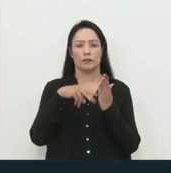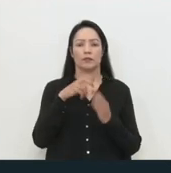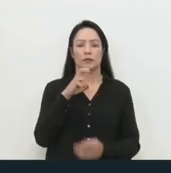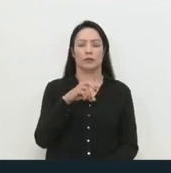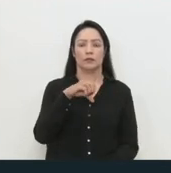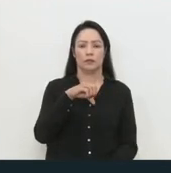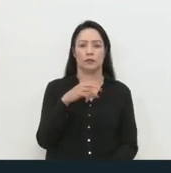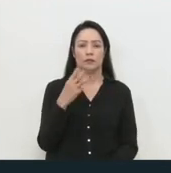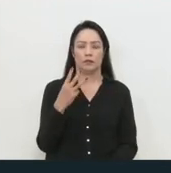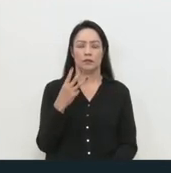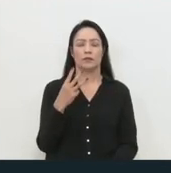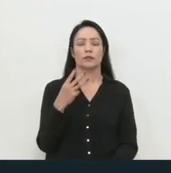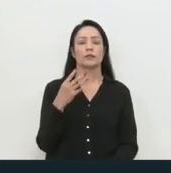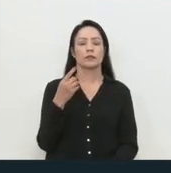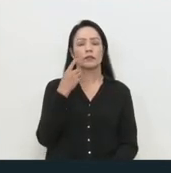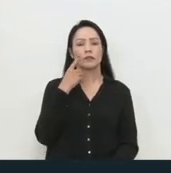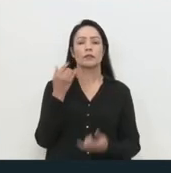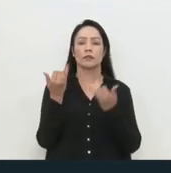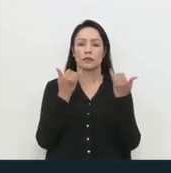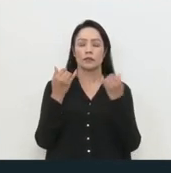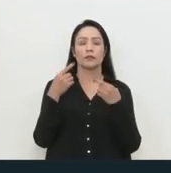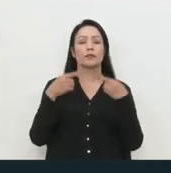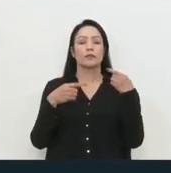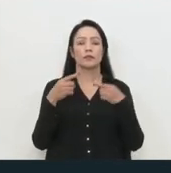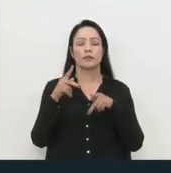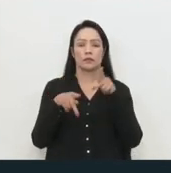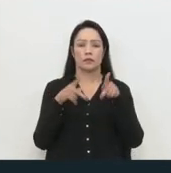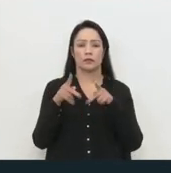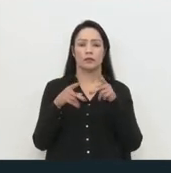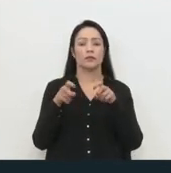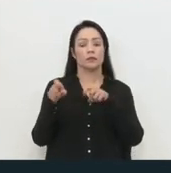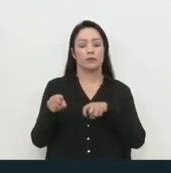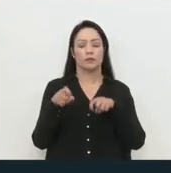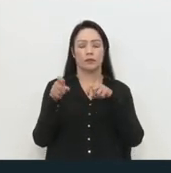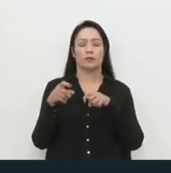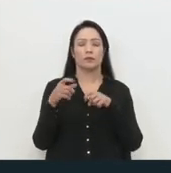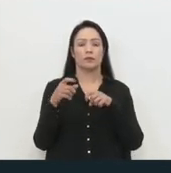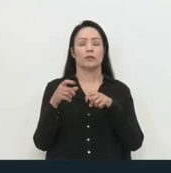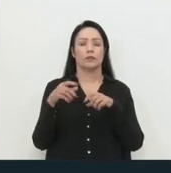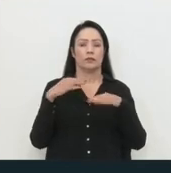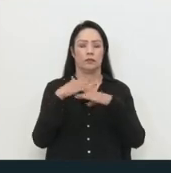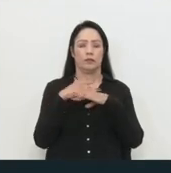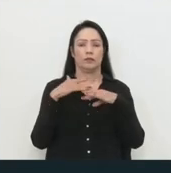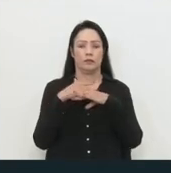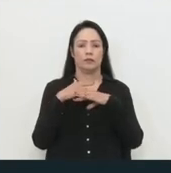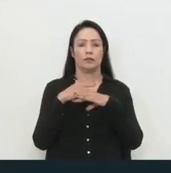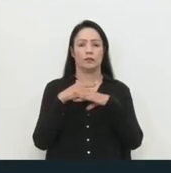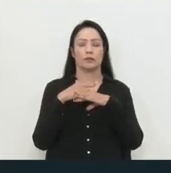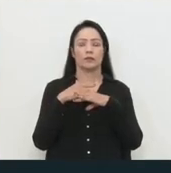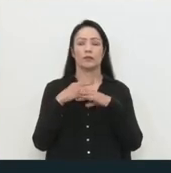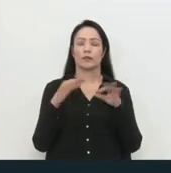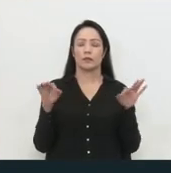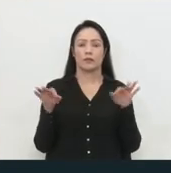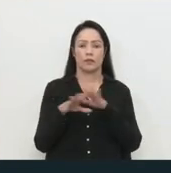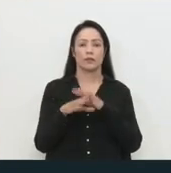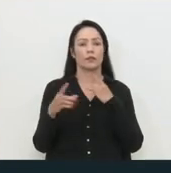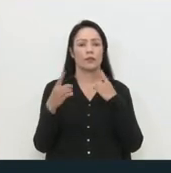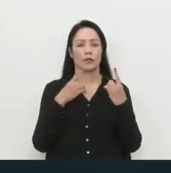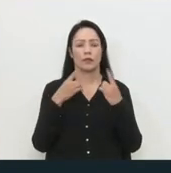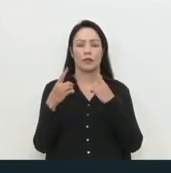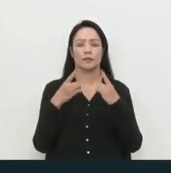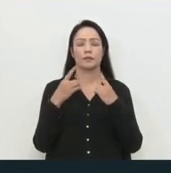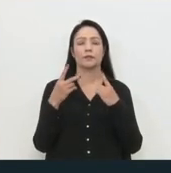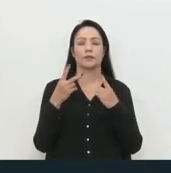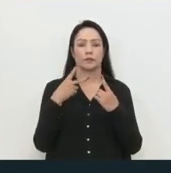2023 informações sobre a política pública de agricultura Urbana autor vereadores de Souza em discussão Enseada da discussão e votação os vereadores